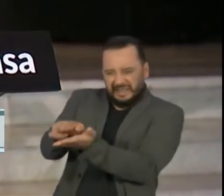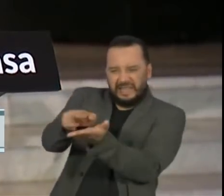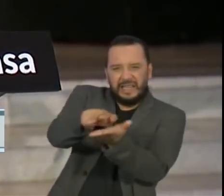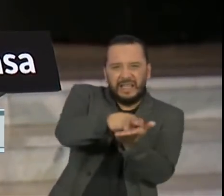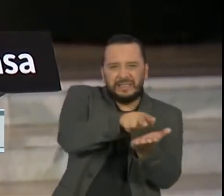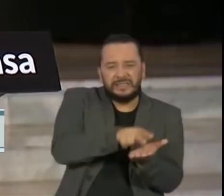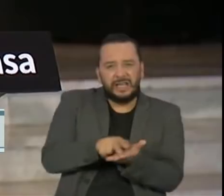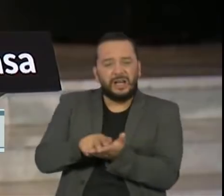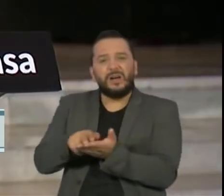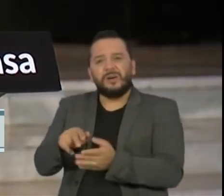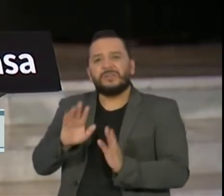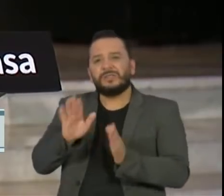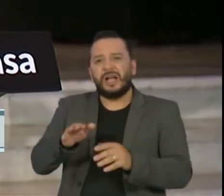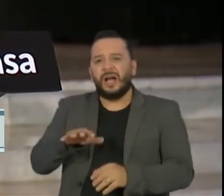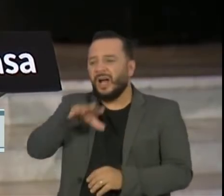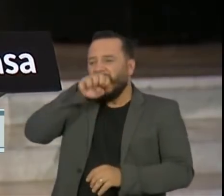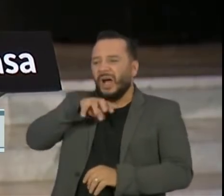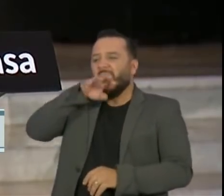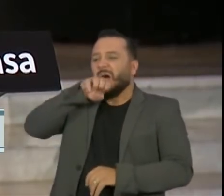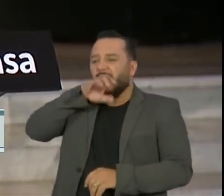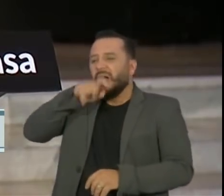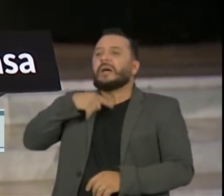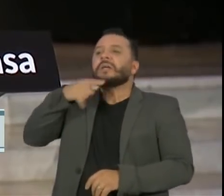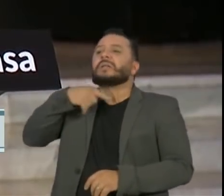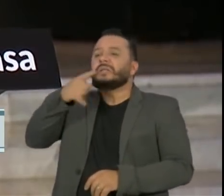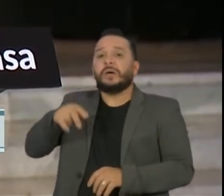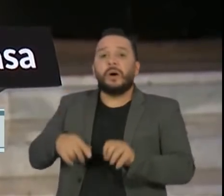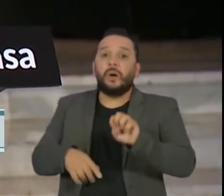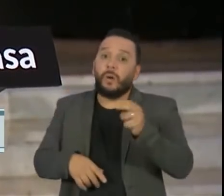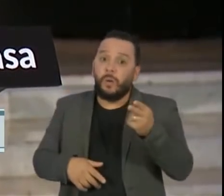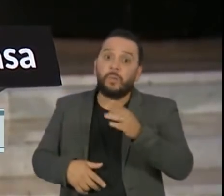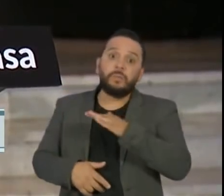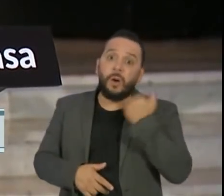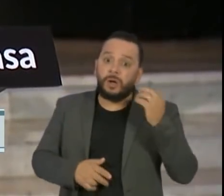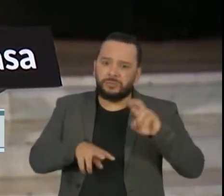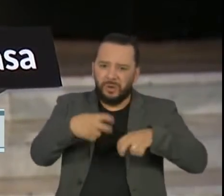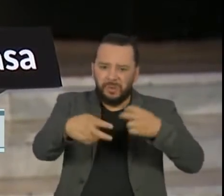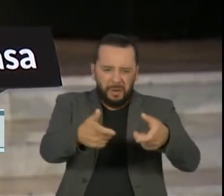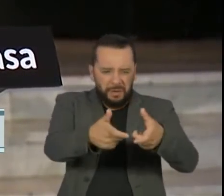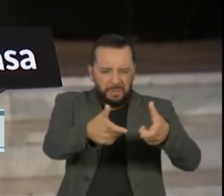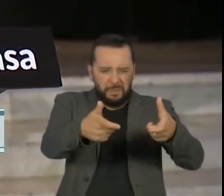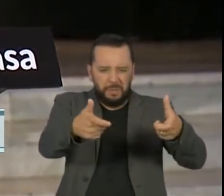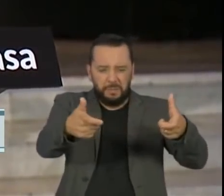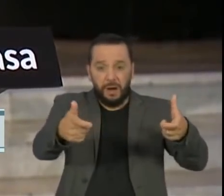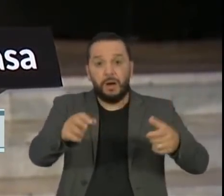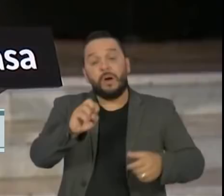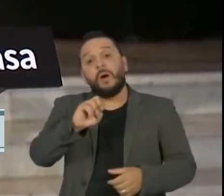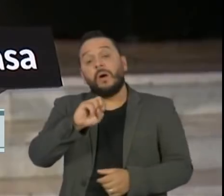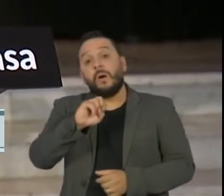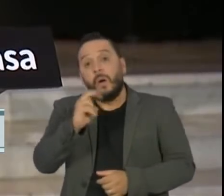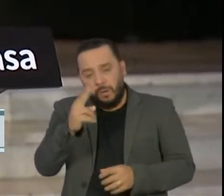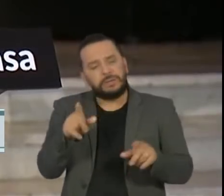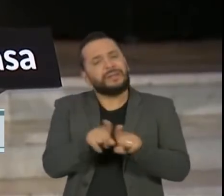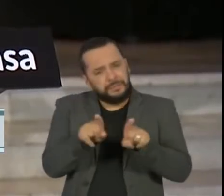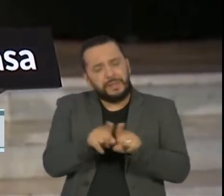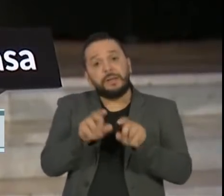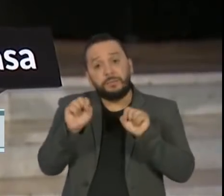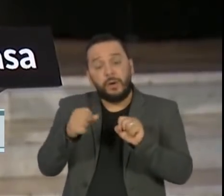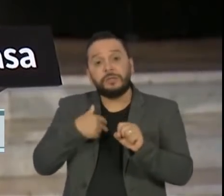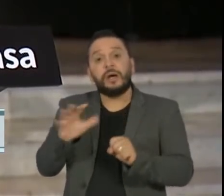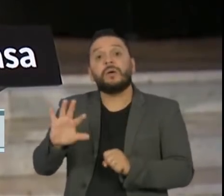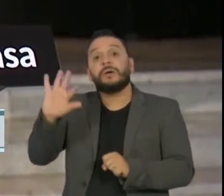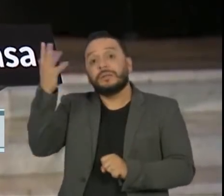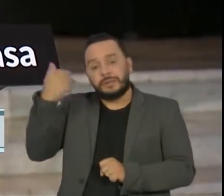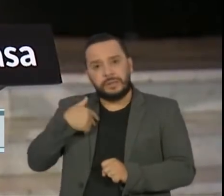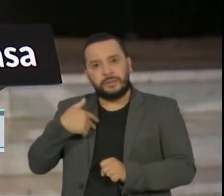doença respiratória aguda grave, óbitos, ou, de outro lado, uma redução ou algum indicador que aponte